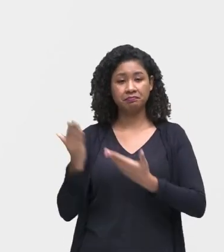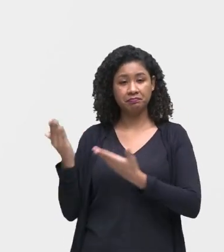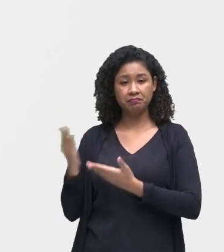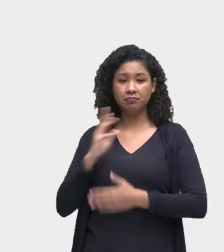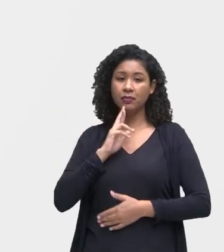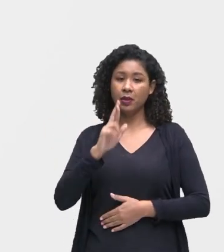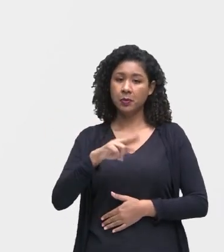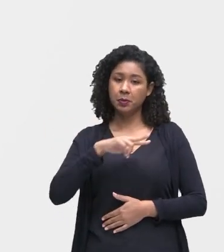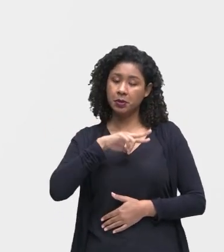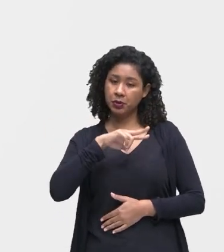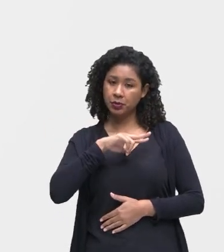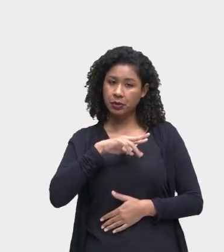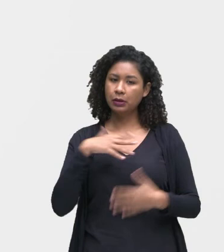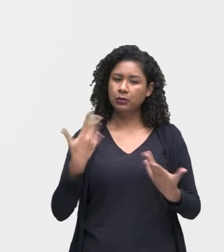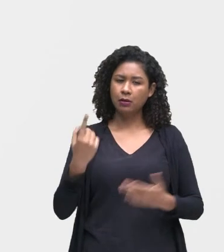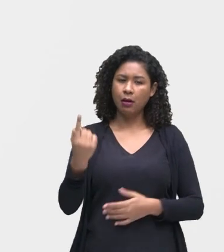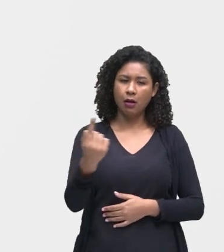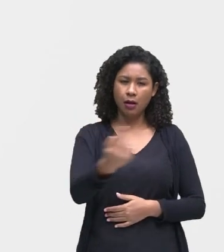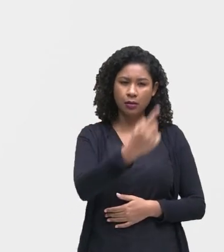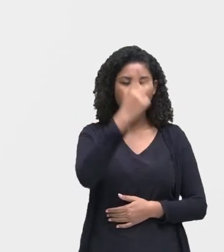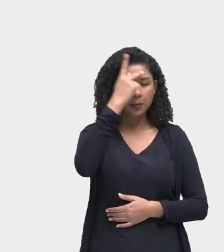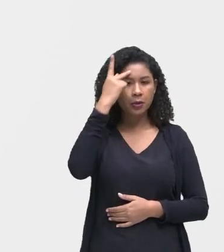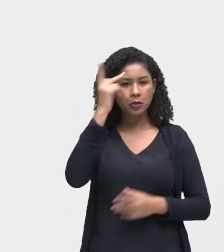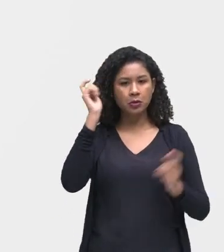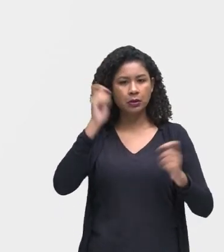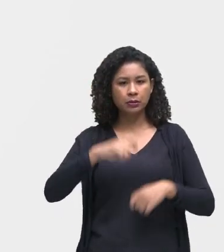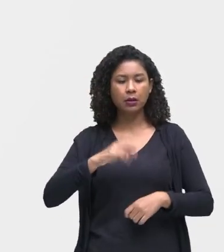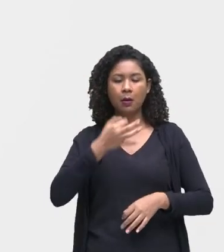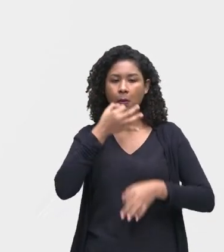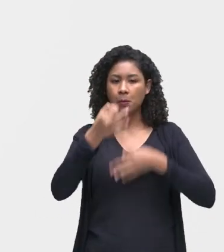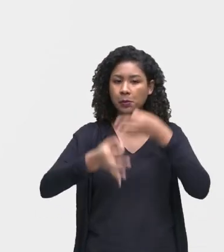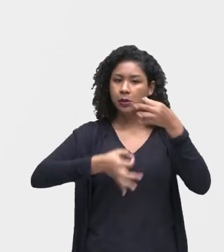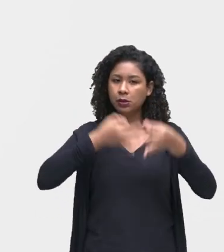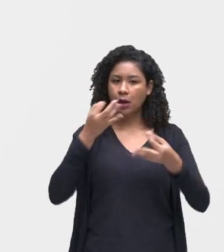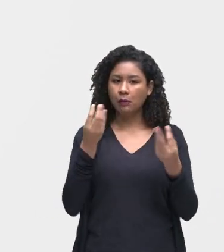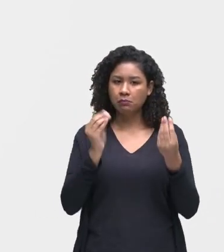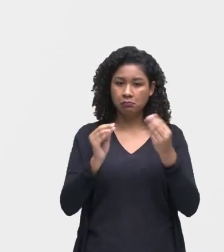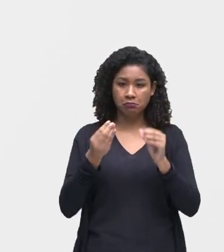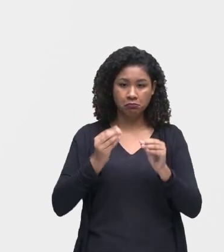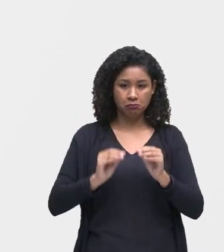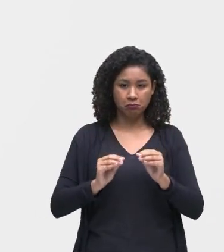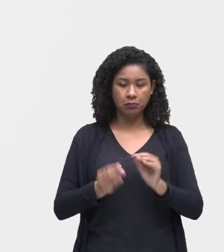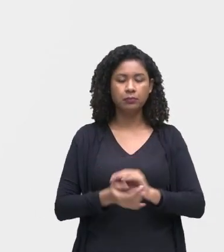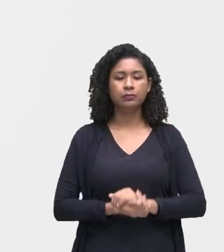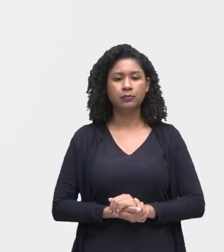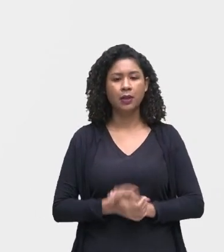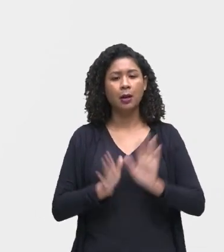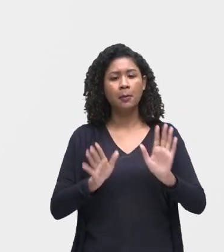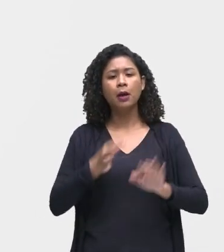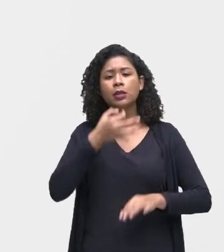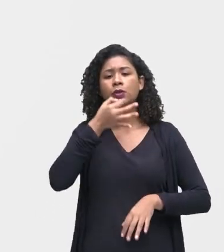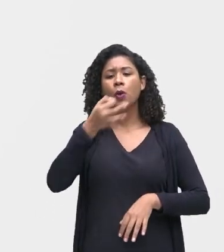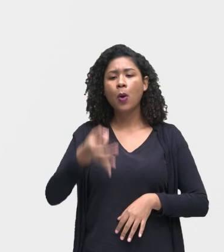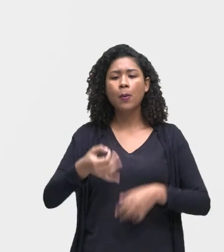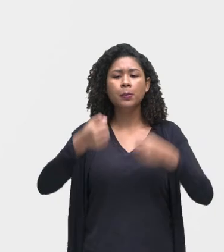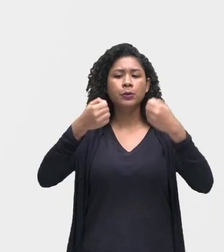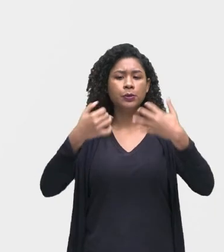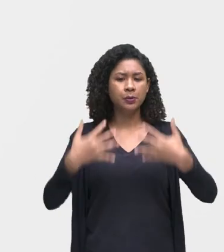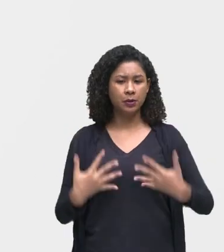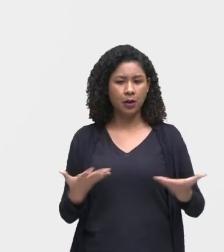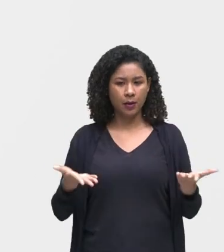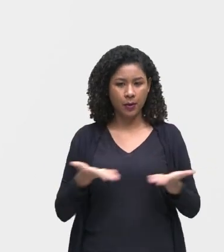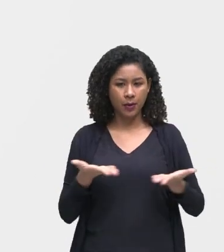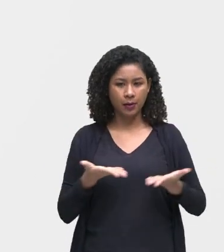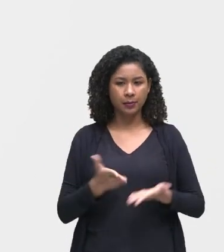né? Então cada um pode tecer da maneira que for mais interessante. Mas o nosso comentário é o seguinte: as religiões ela